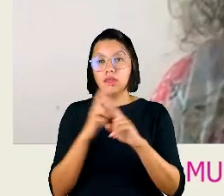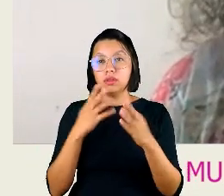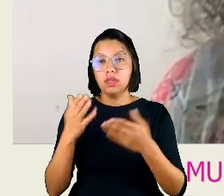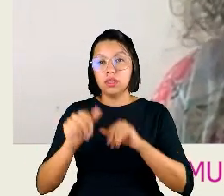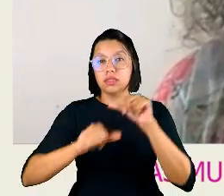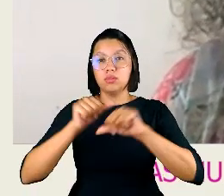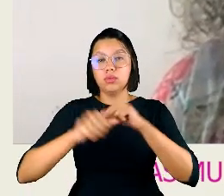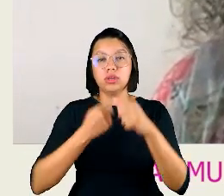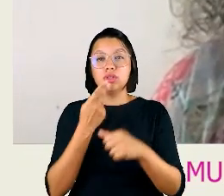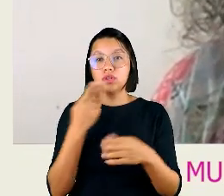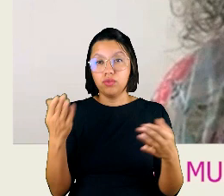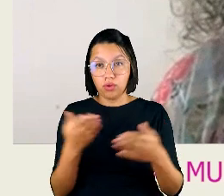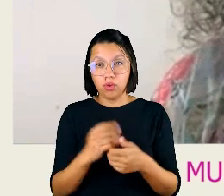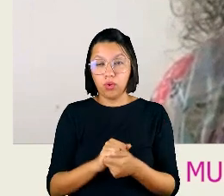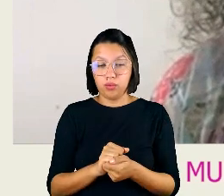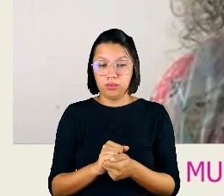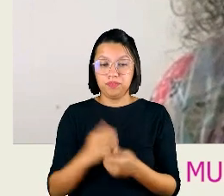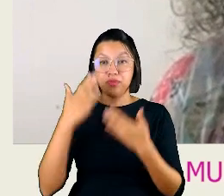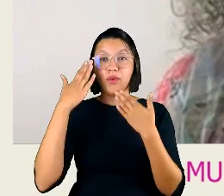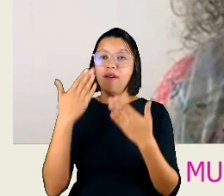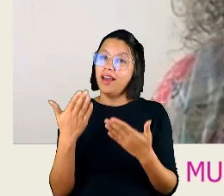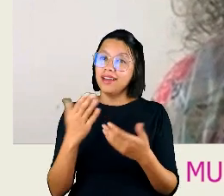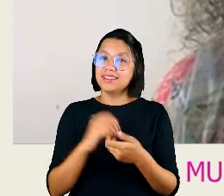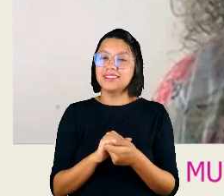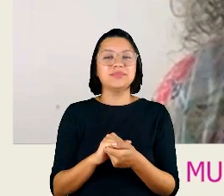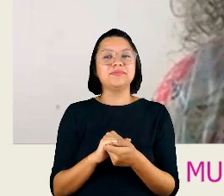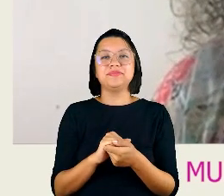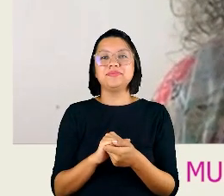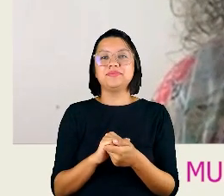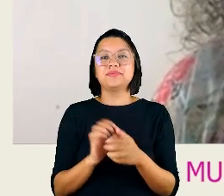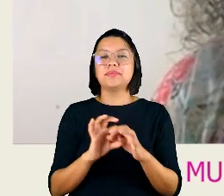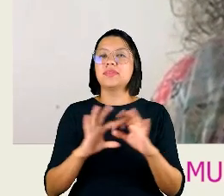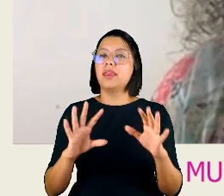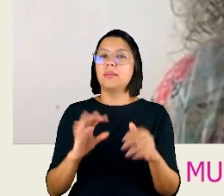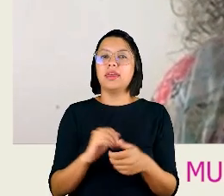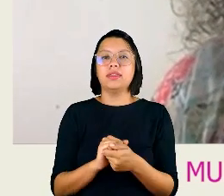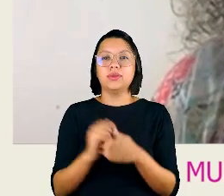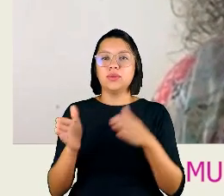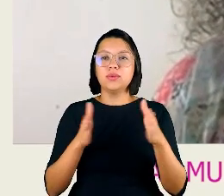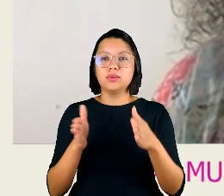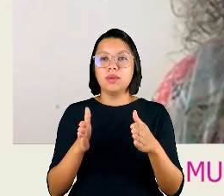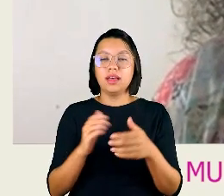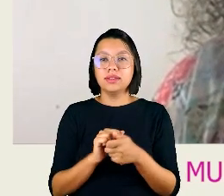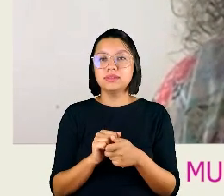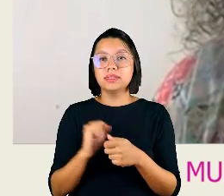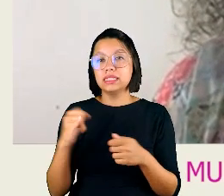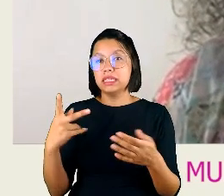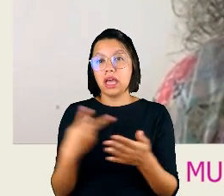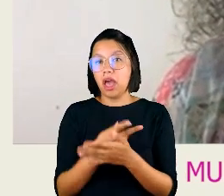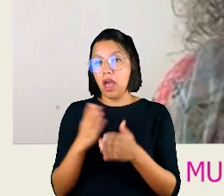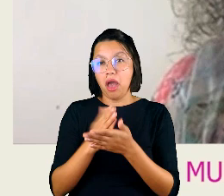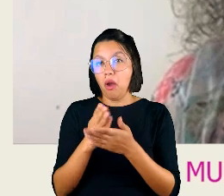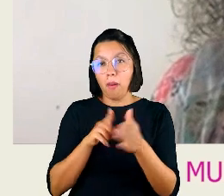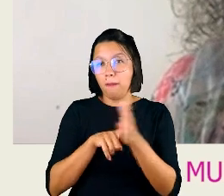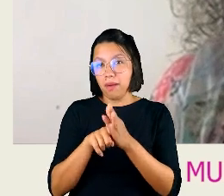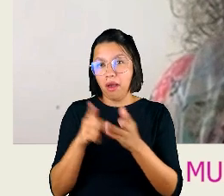Então, agradecer e deixar aí o espaço aberto para que, eventualmente, surjam mais perguntas e comentários. Obrigada.